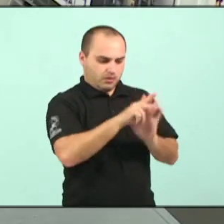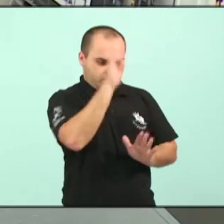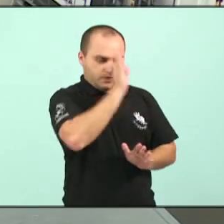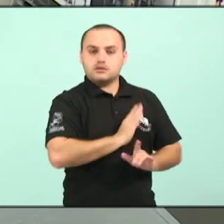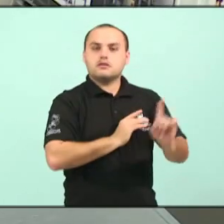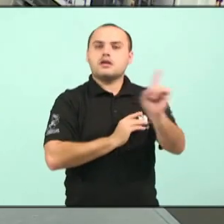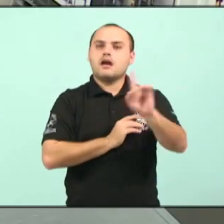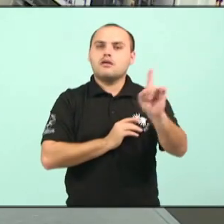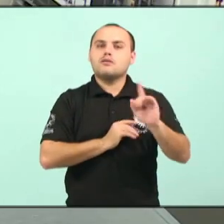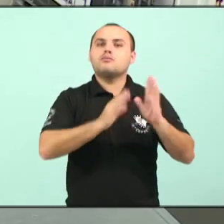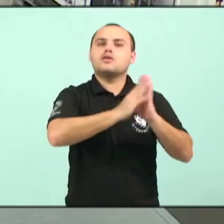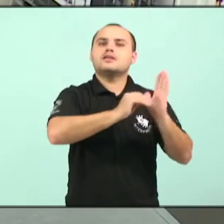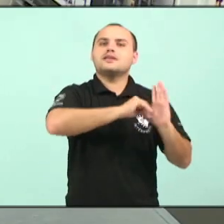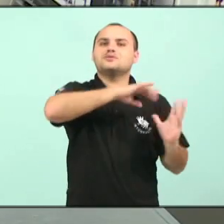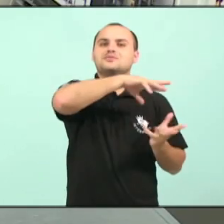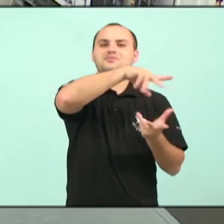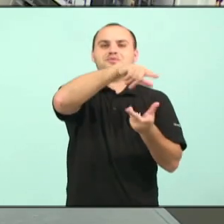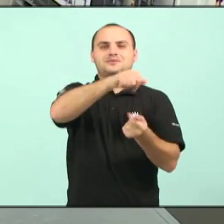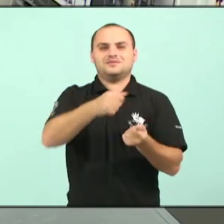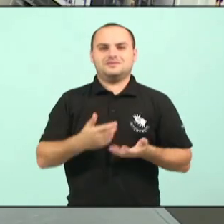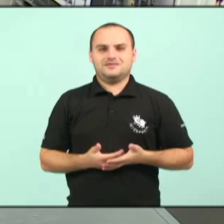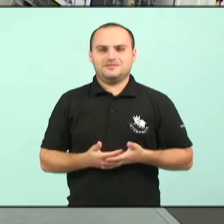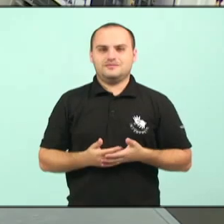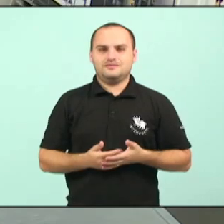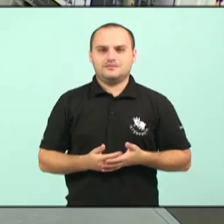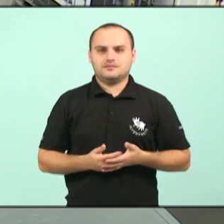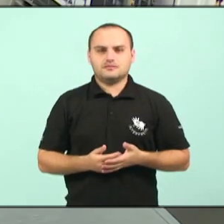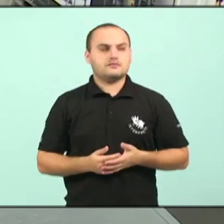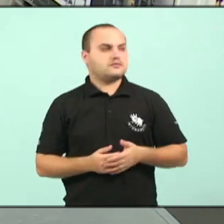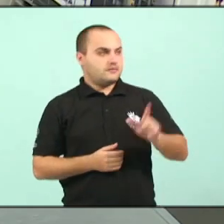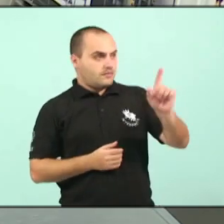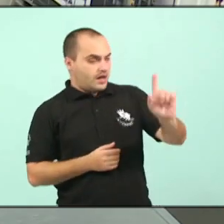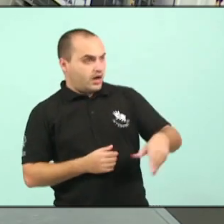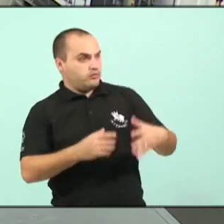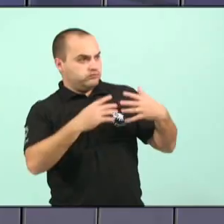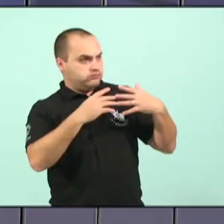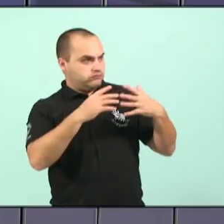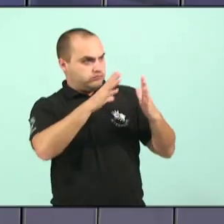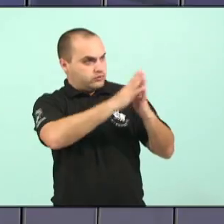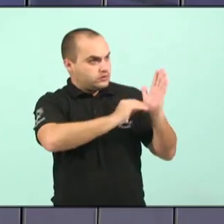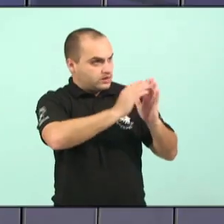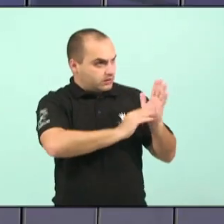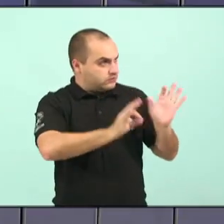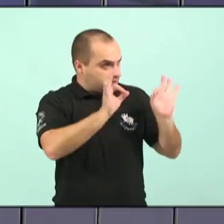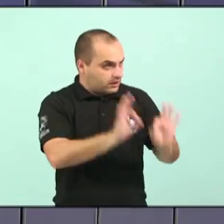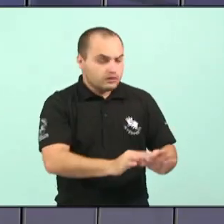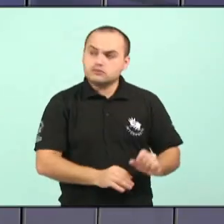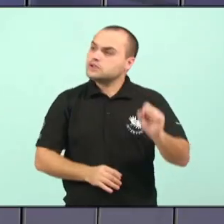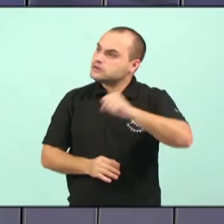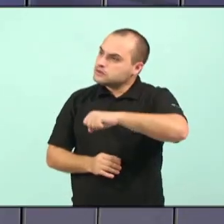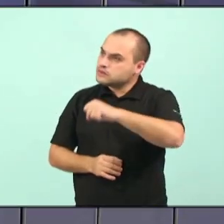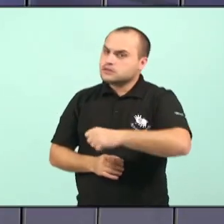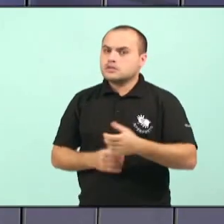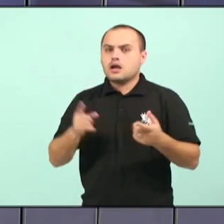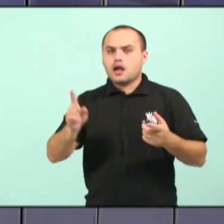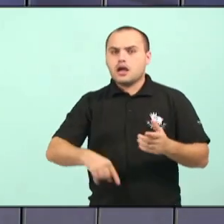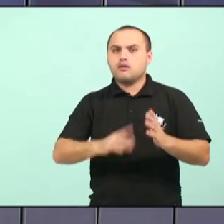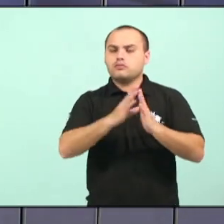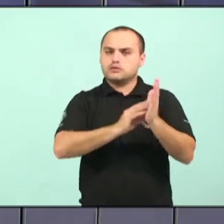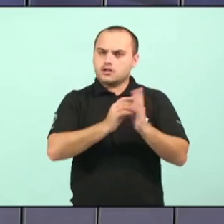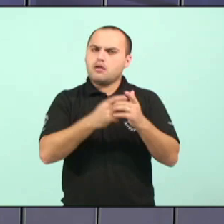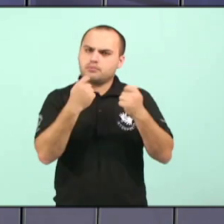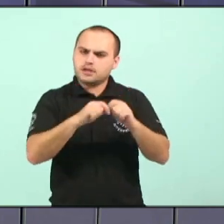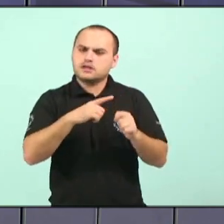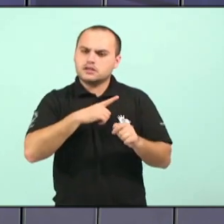modelo mundial. A autoridade portuária pública... É o modelo ideal? Hoje é um modelo que precisa ter